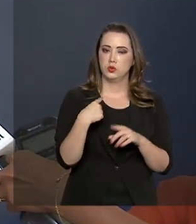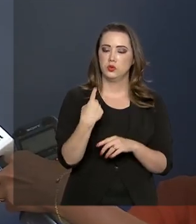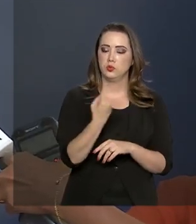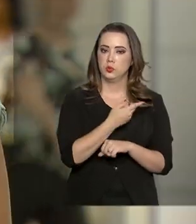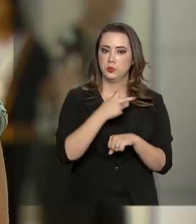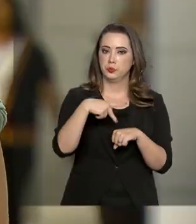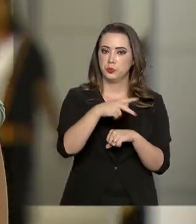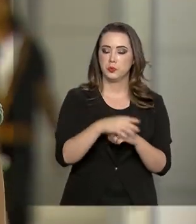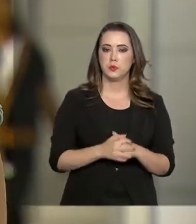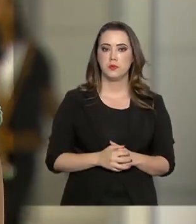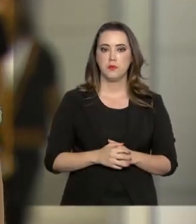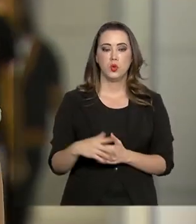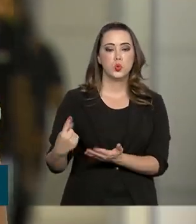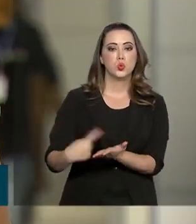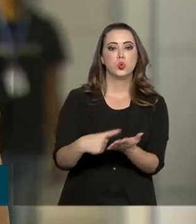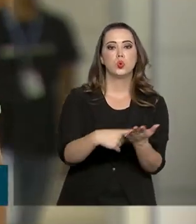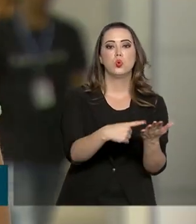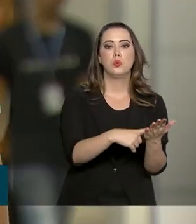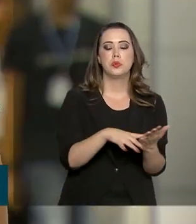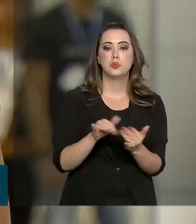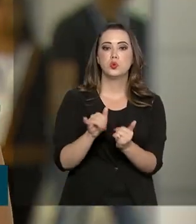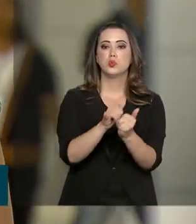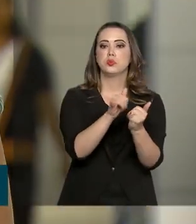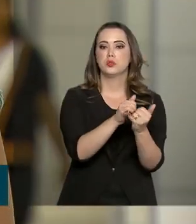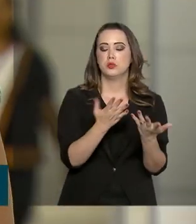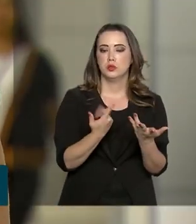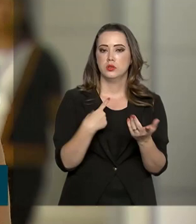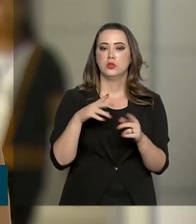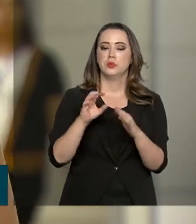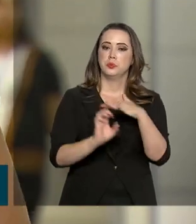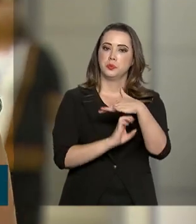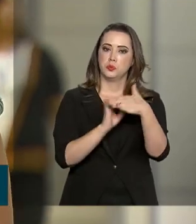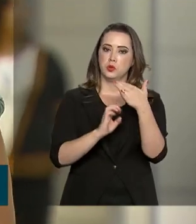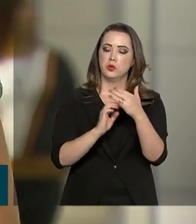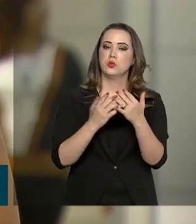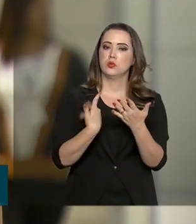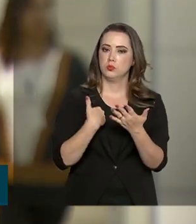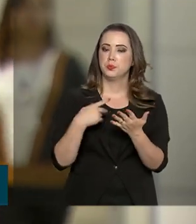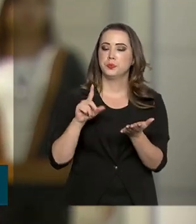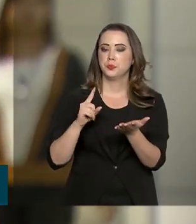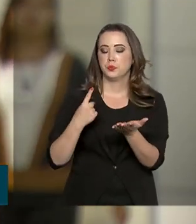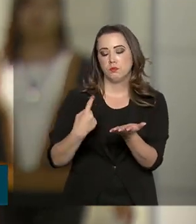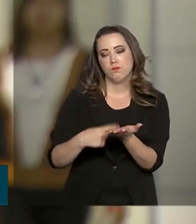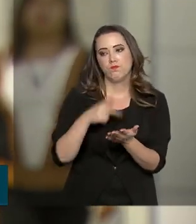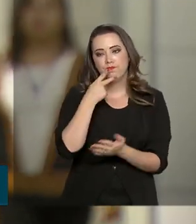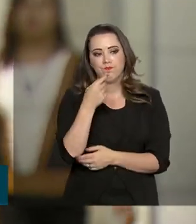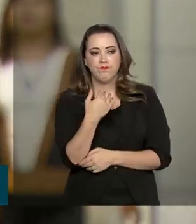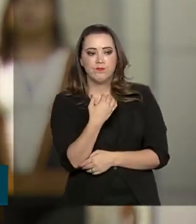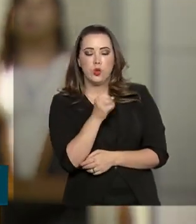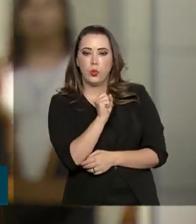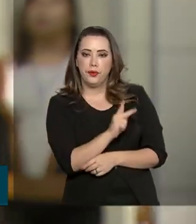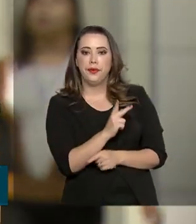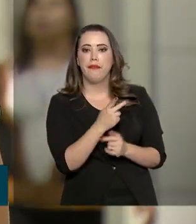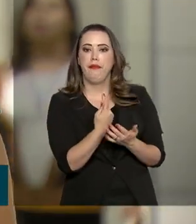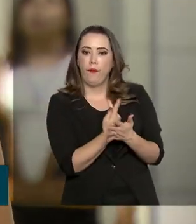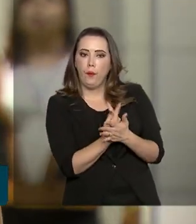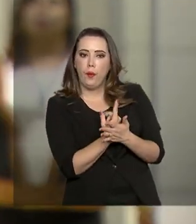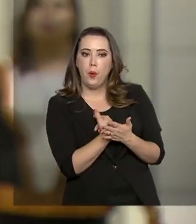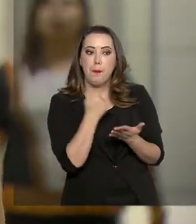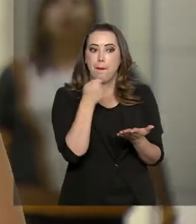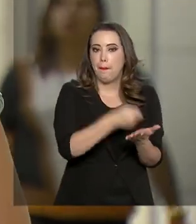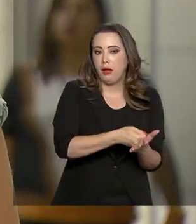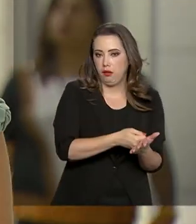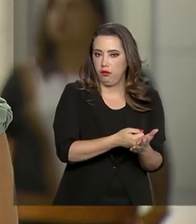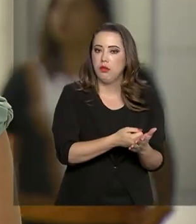nação brasileira os acordos de leniência quando as empresas admitem e pagam pelos seus crimes em troca de redução de